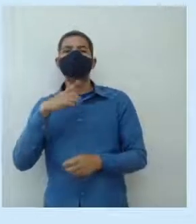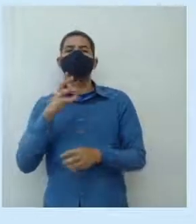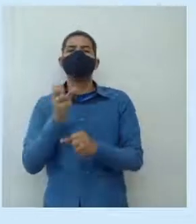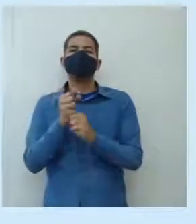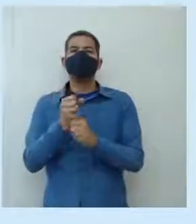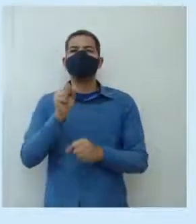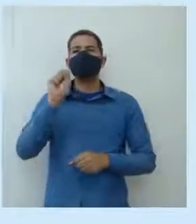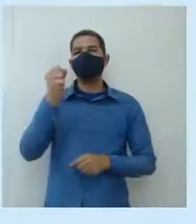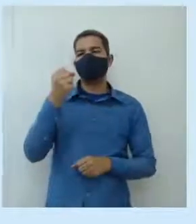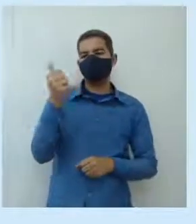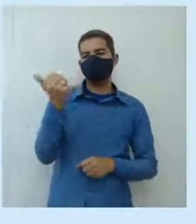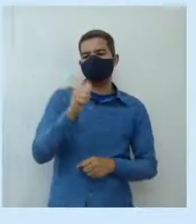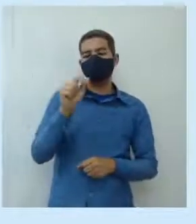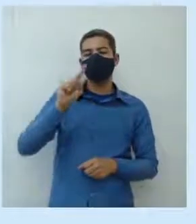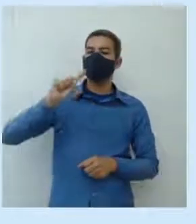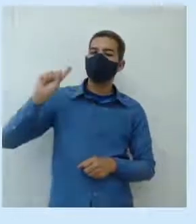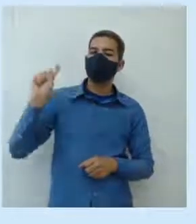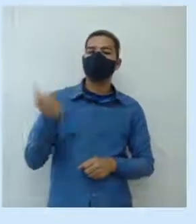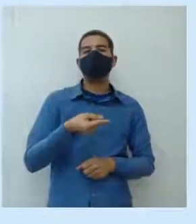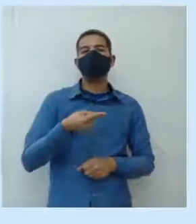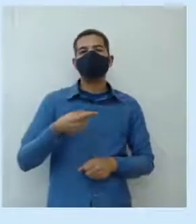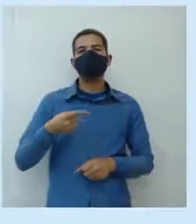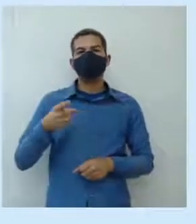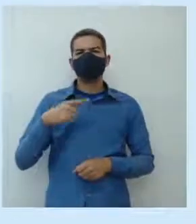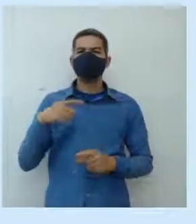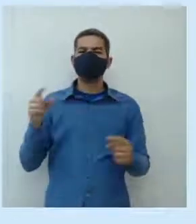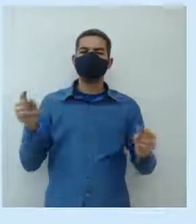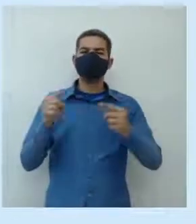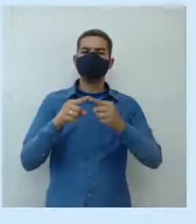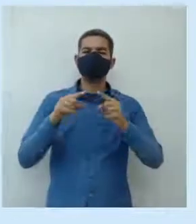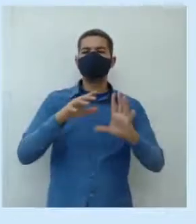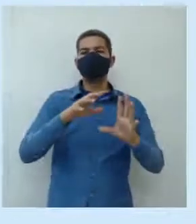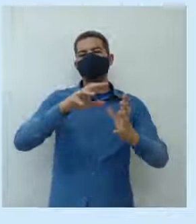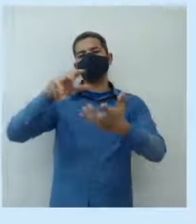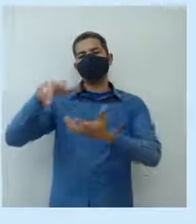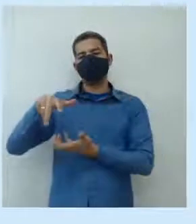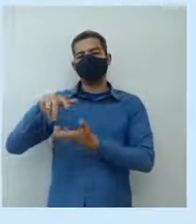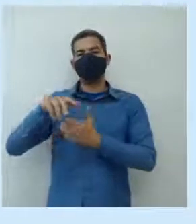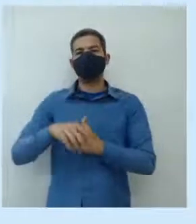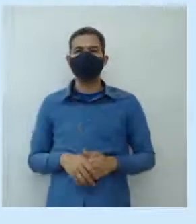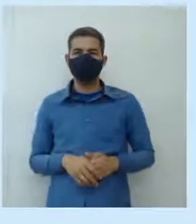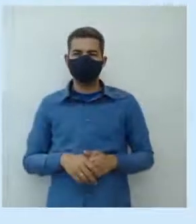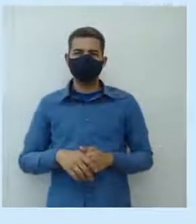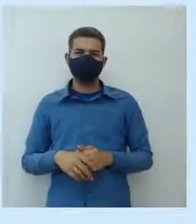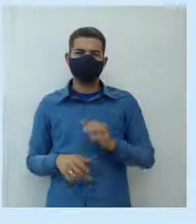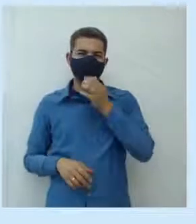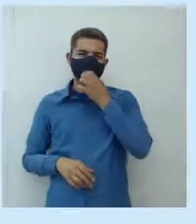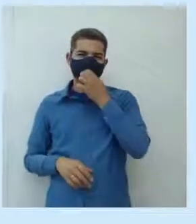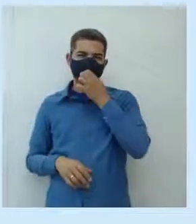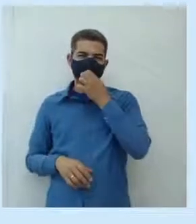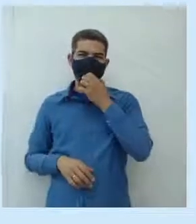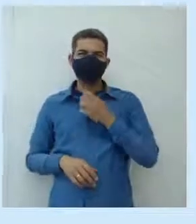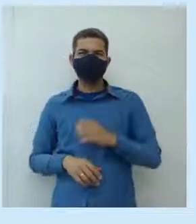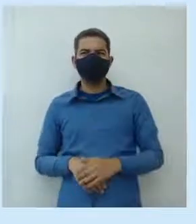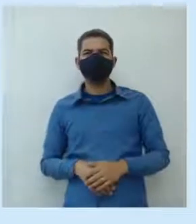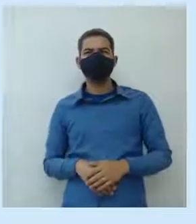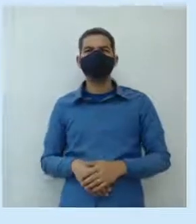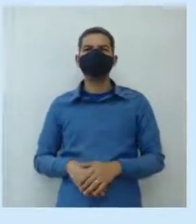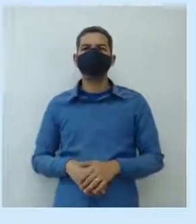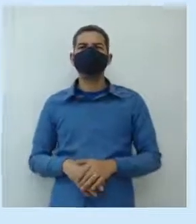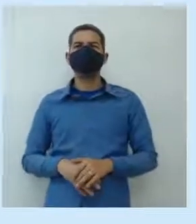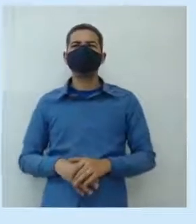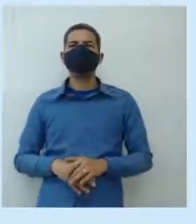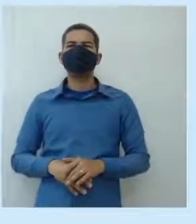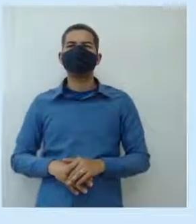algumas questões relacionadas ao mundo também, tá? Então a gente vê o seguinte, ele é o terceiro aumento